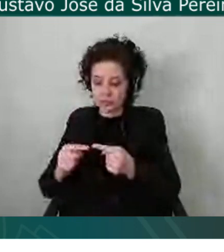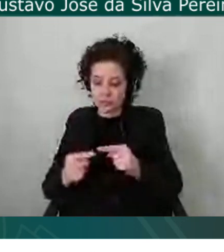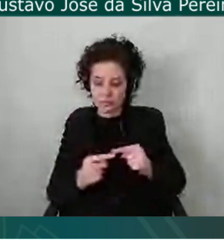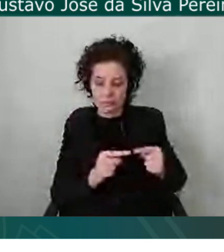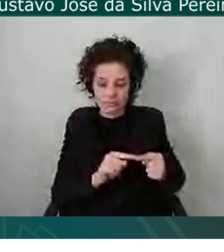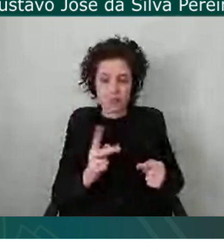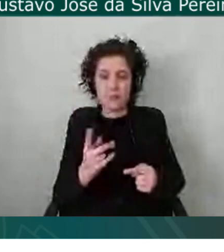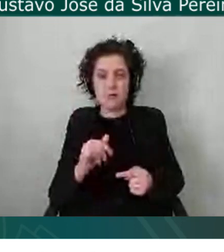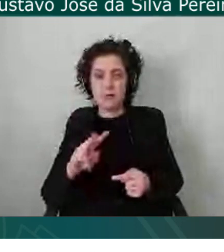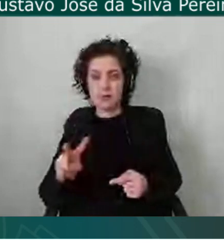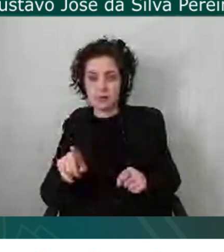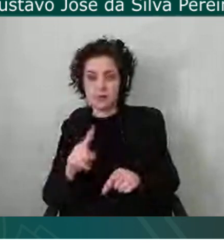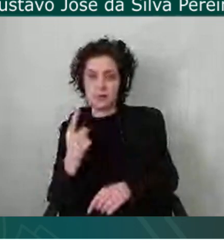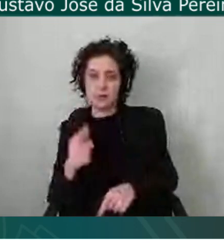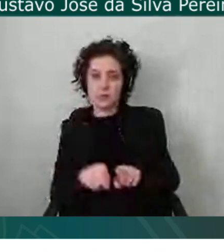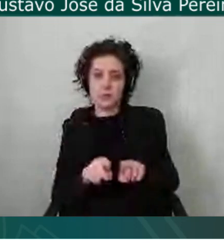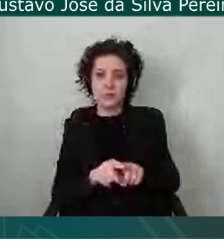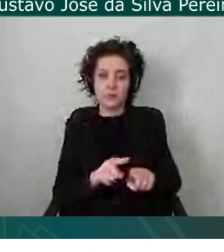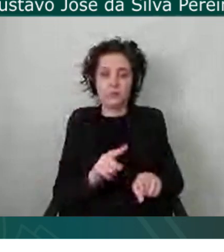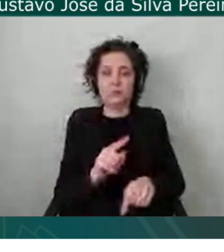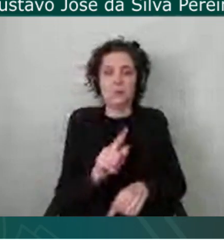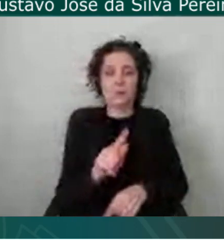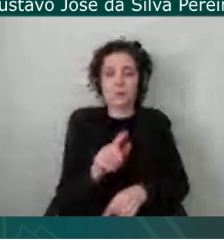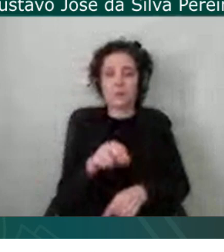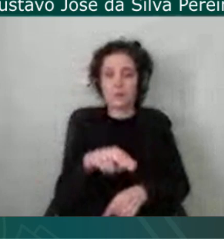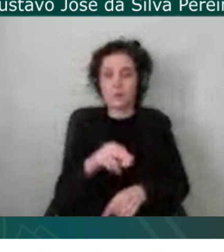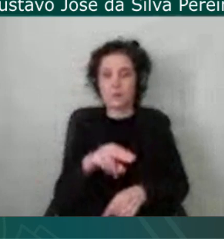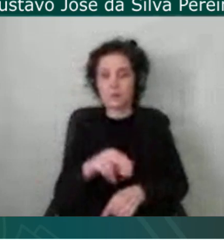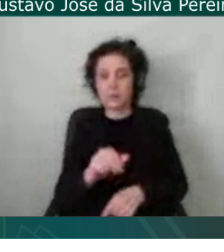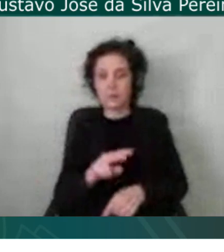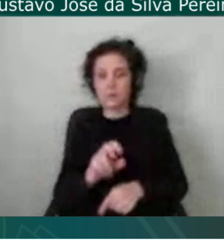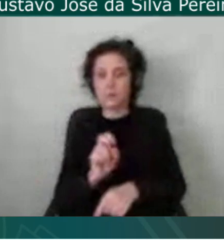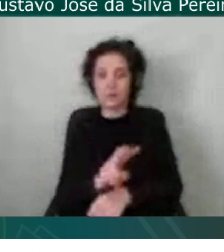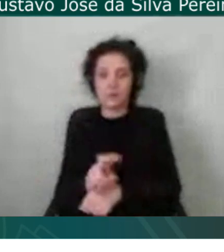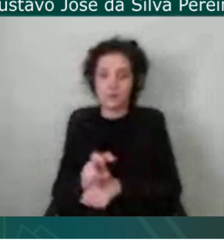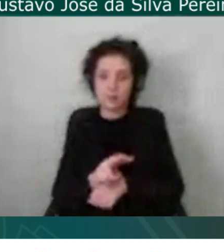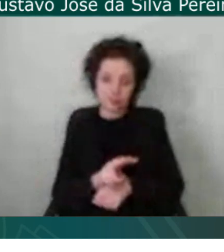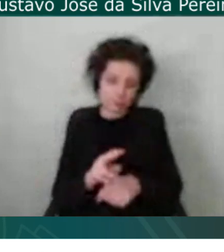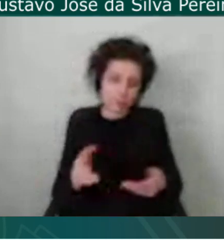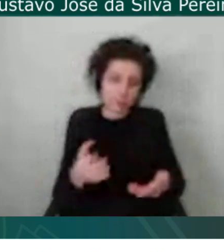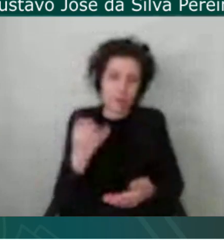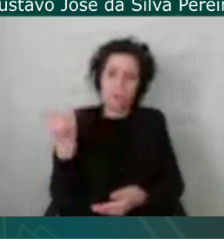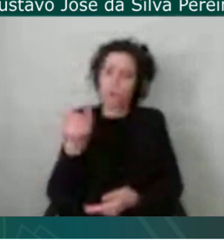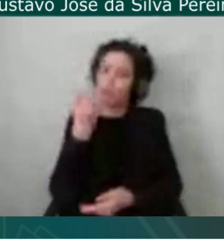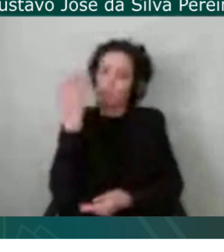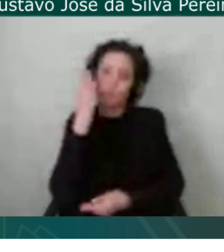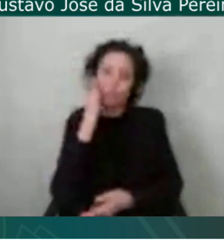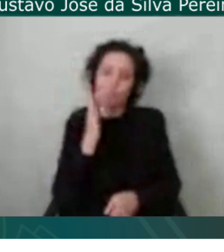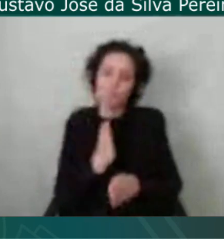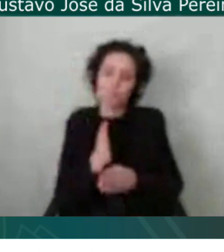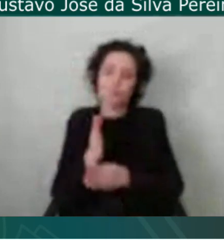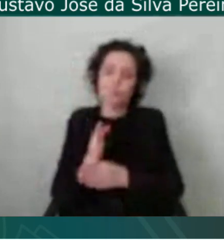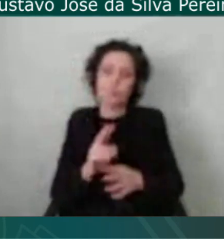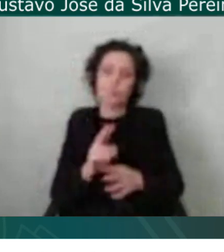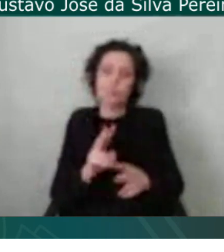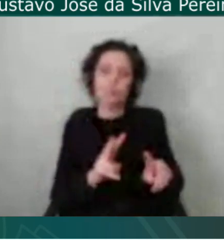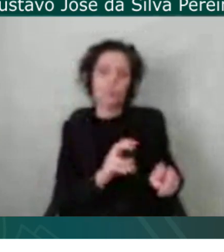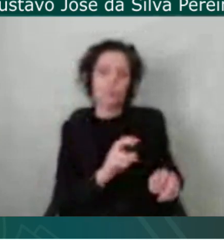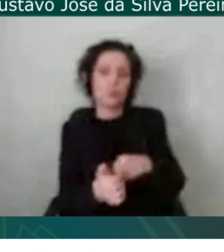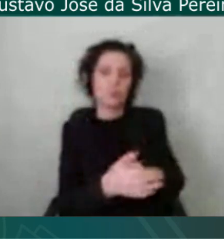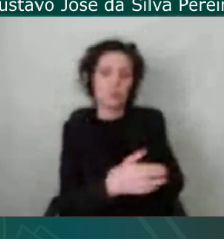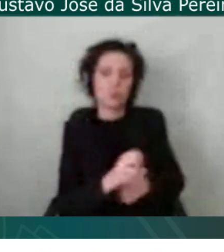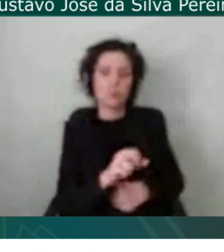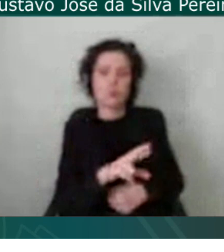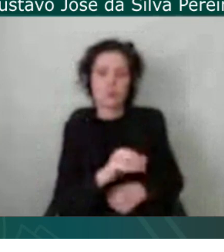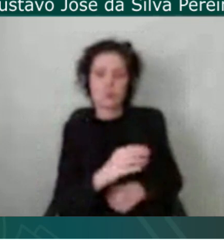viral, que agora tem sido fundamental para esses estudos do novo coronavírus, o SARS-CoV-2, como ele